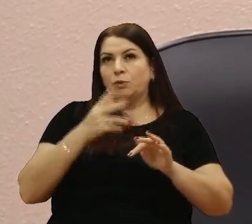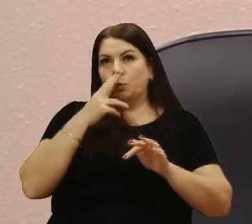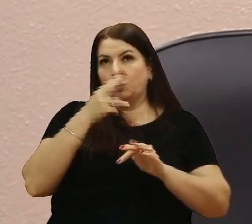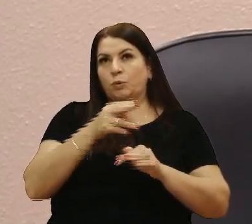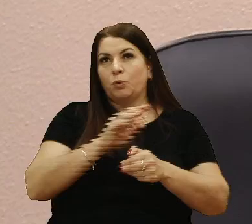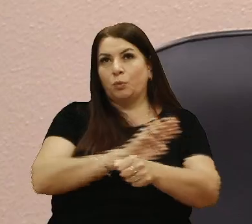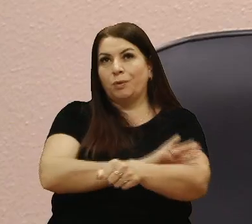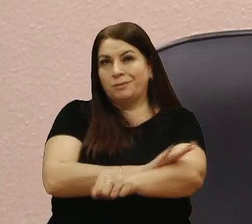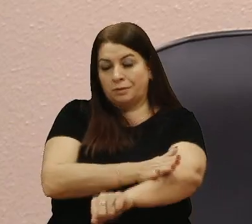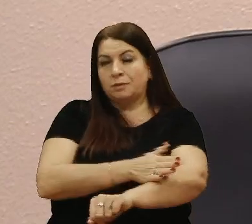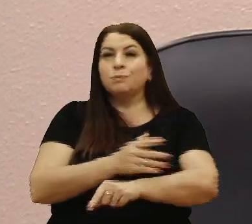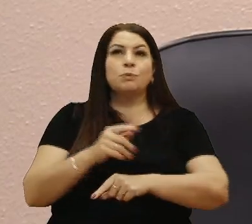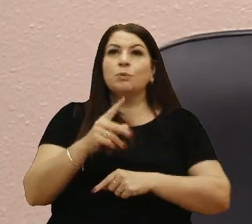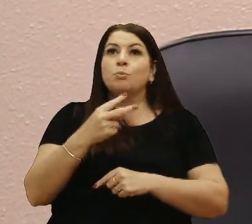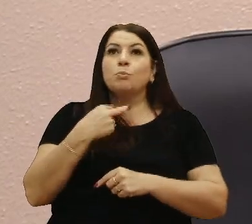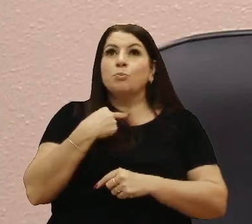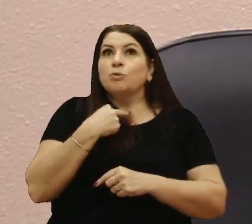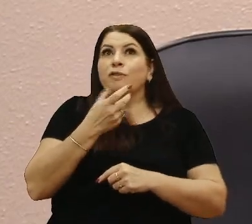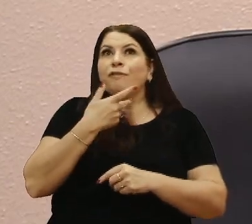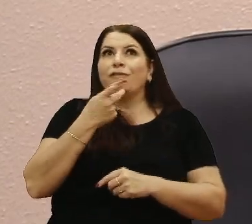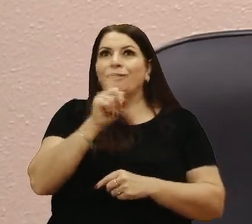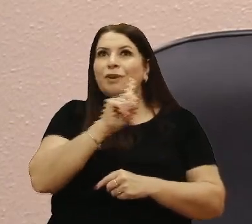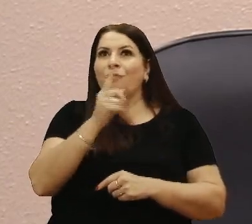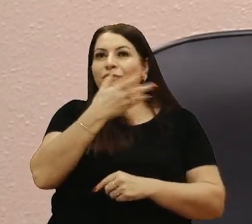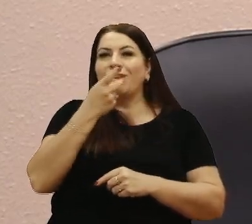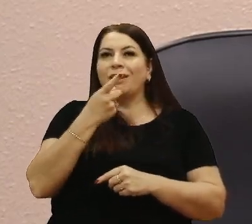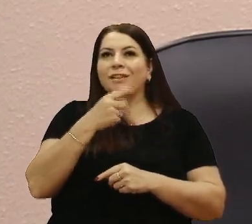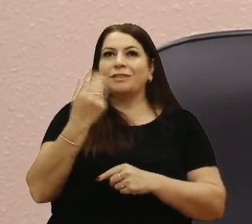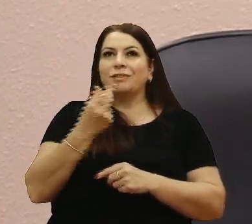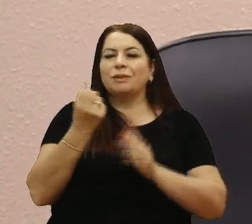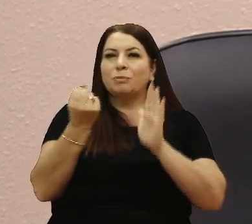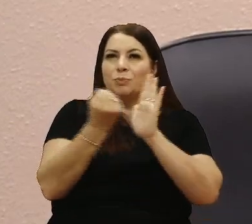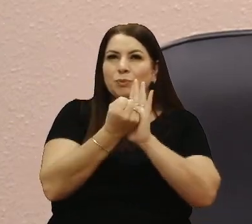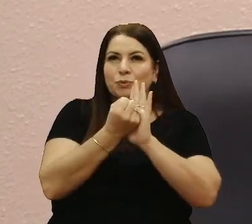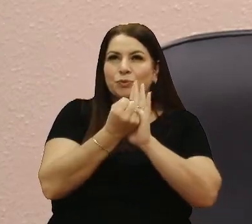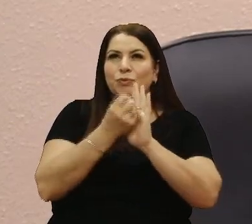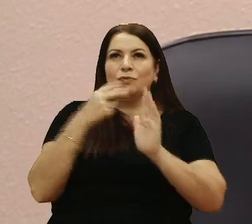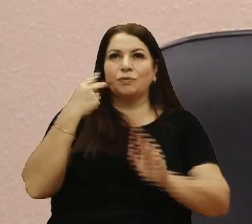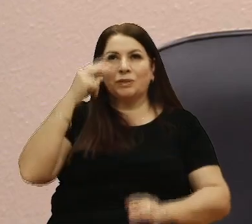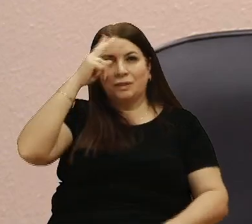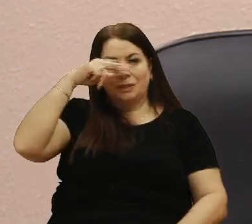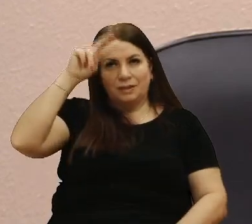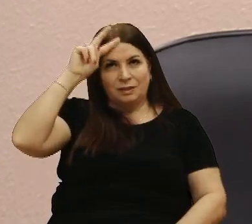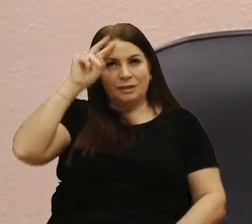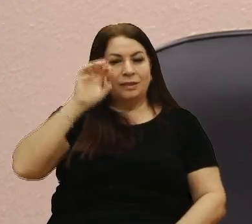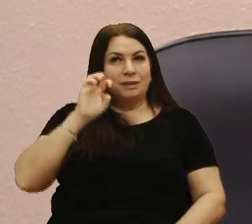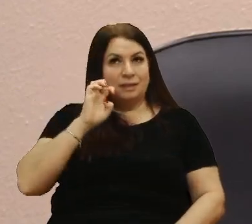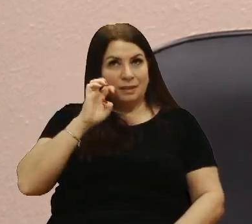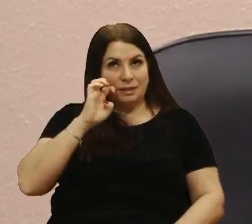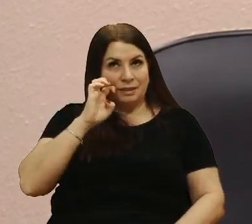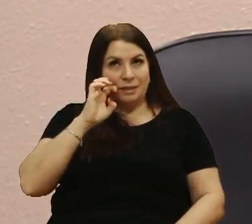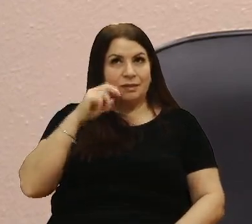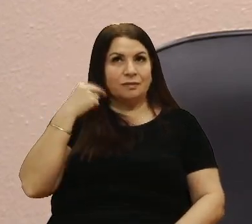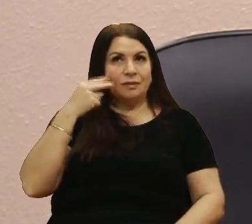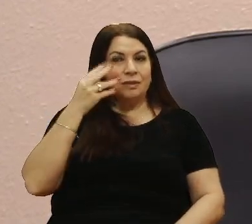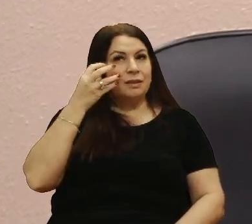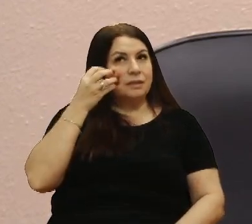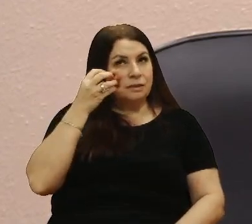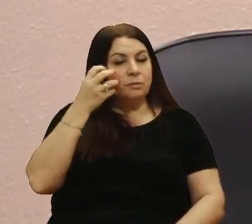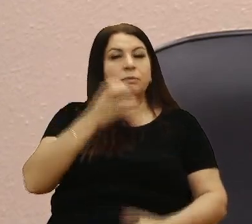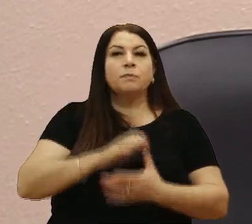do racismo. Não poderia deixar de falar, por conta da simbologia, vereador Edson da Rosa, vereadora Estela Balardim, vereador José